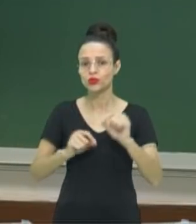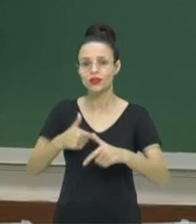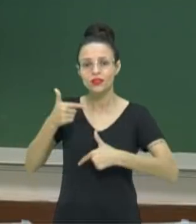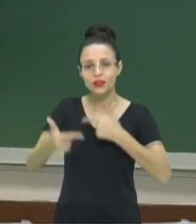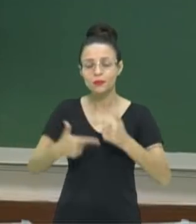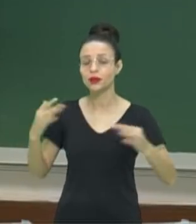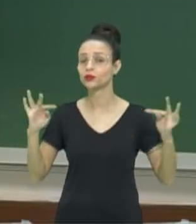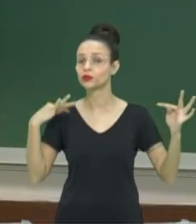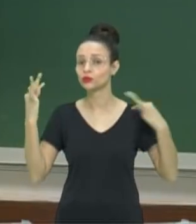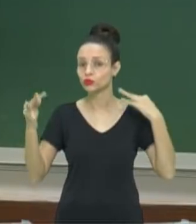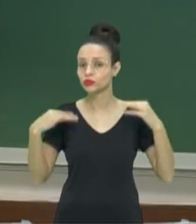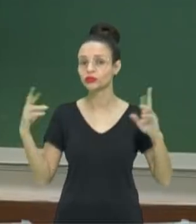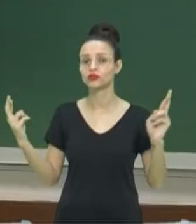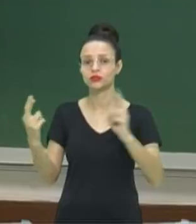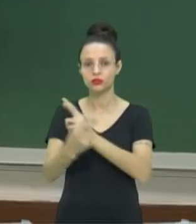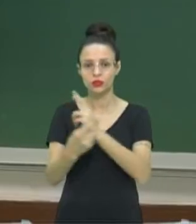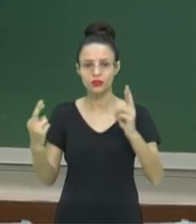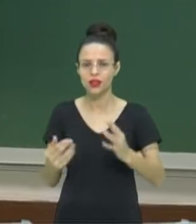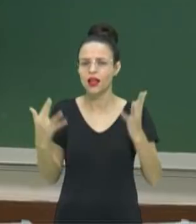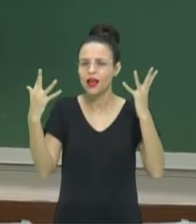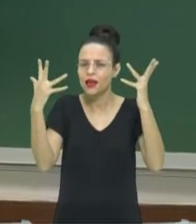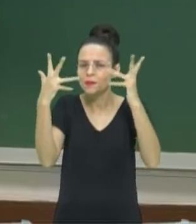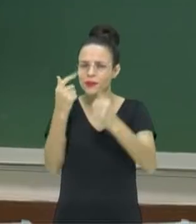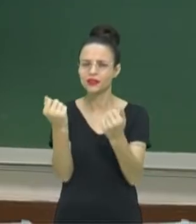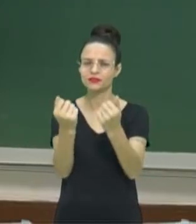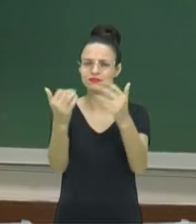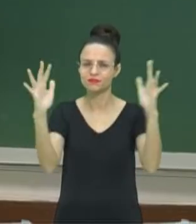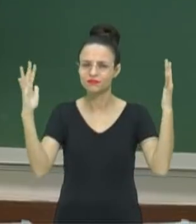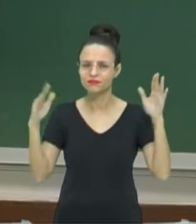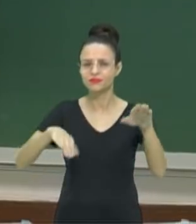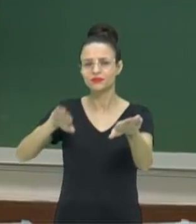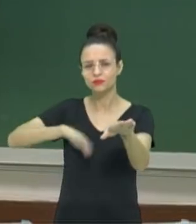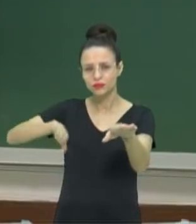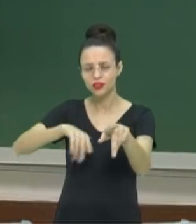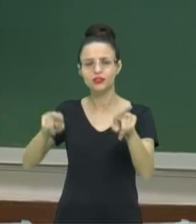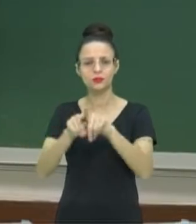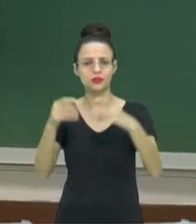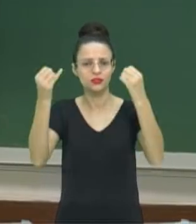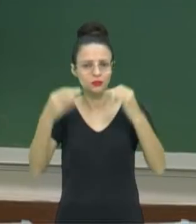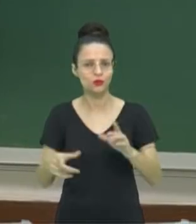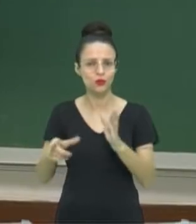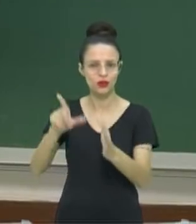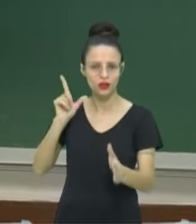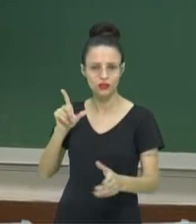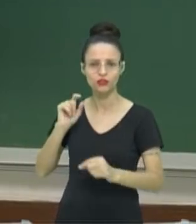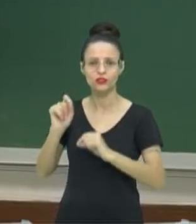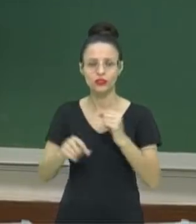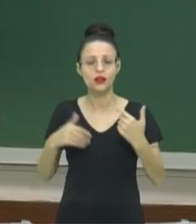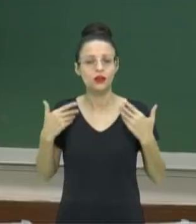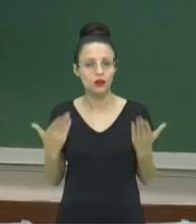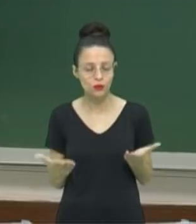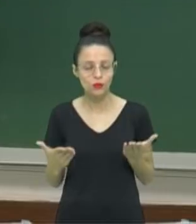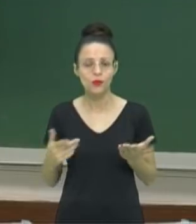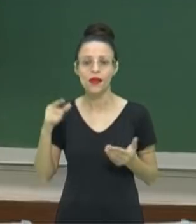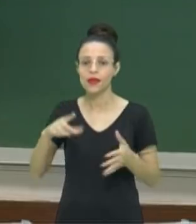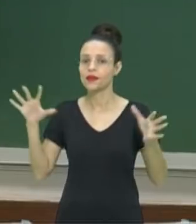atividades turísticas, né, relacionadas às belezas naturais, que a gente também já comentou em um momento anterior. Então, está ligada ali com a